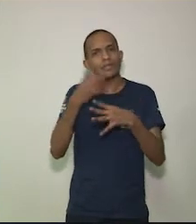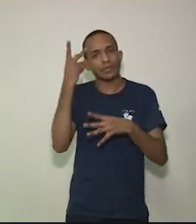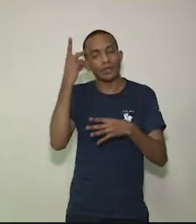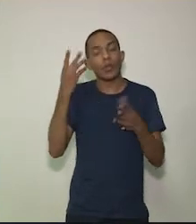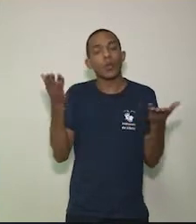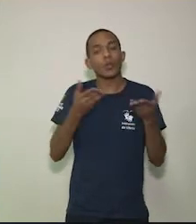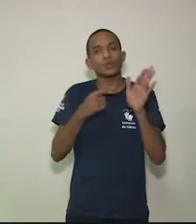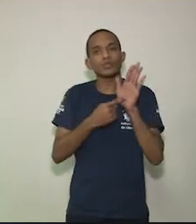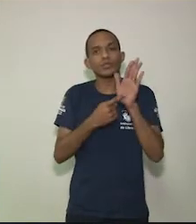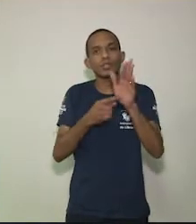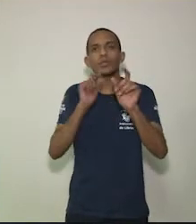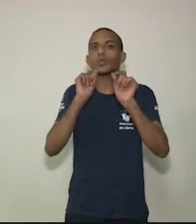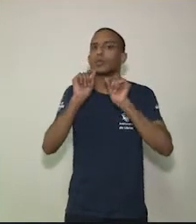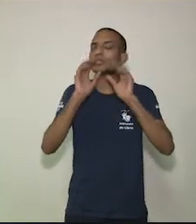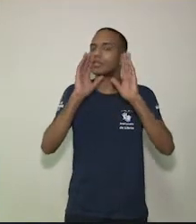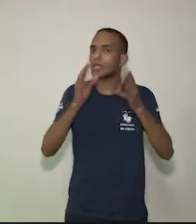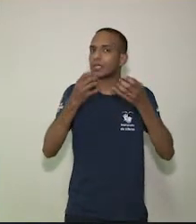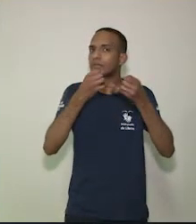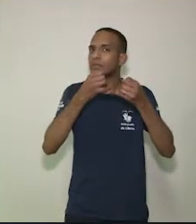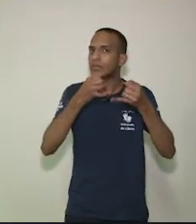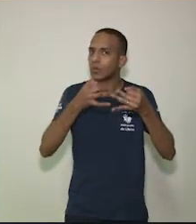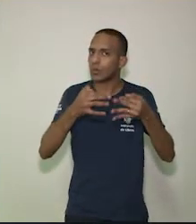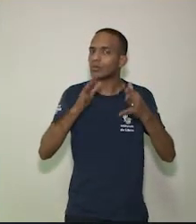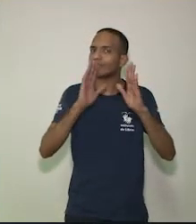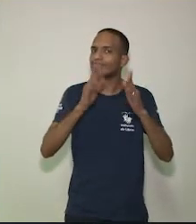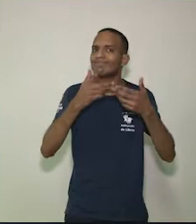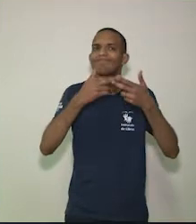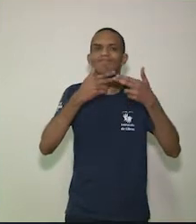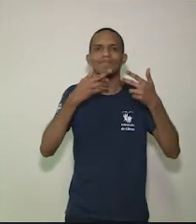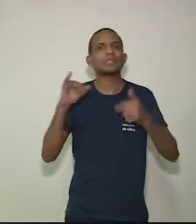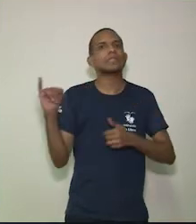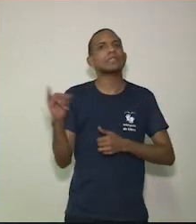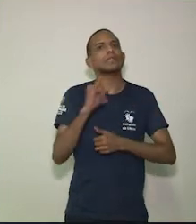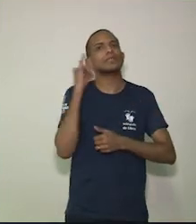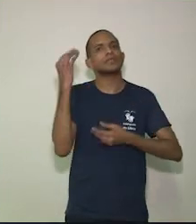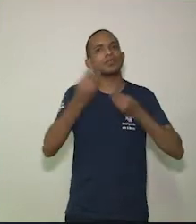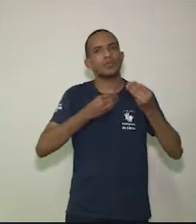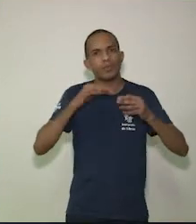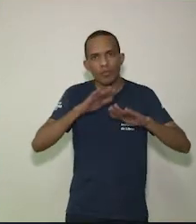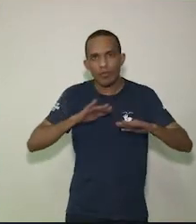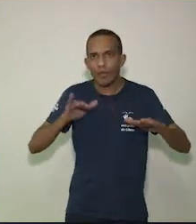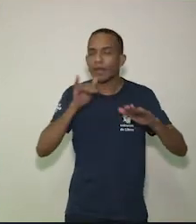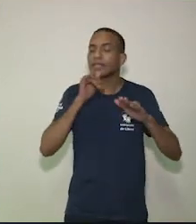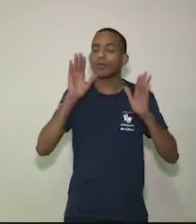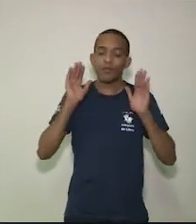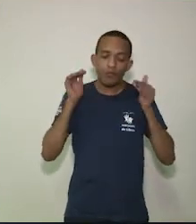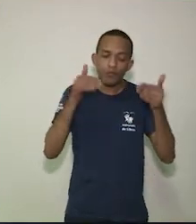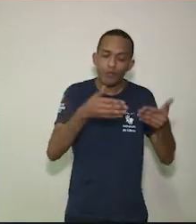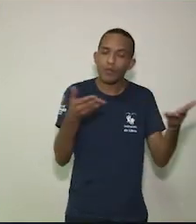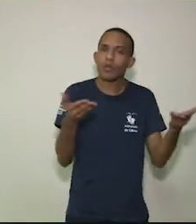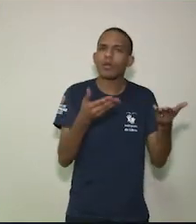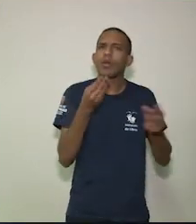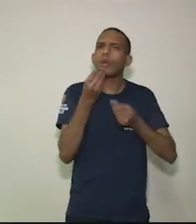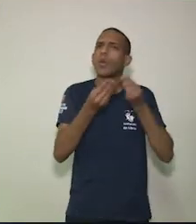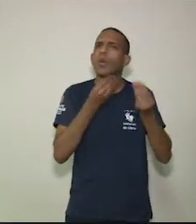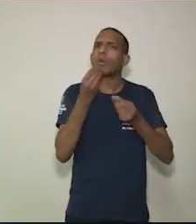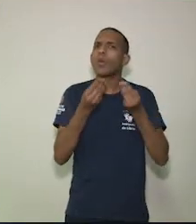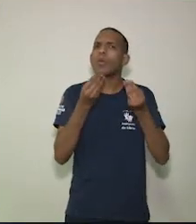mostrando aqui o que já foi falado em várias vezes, a importância do objetivo. O que